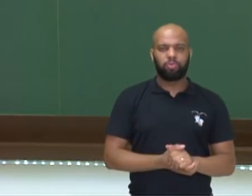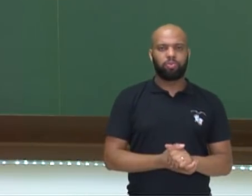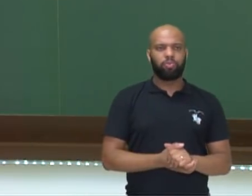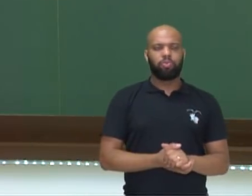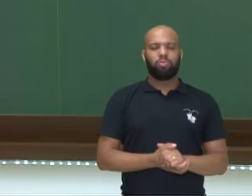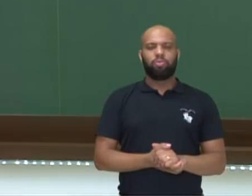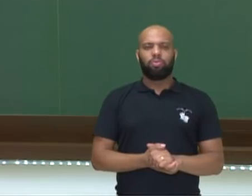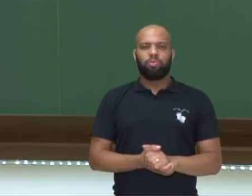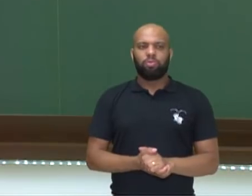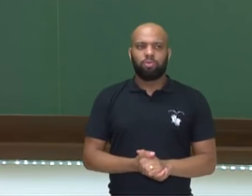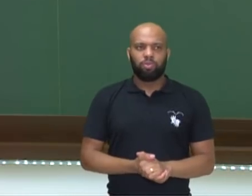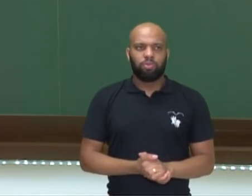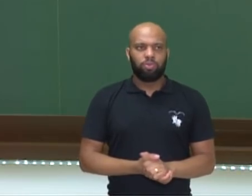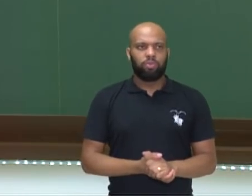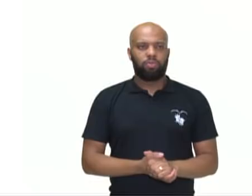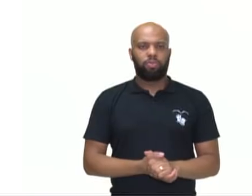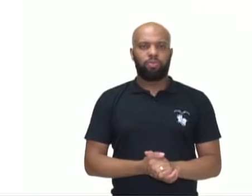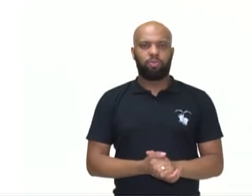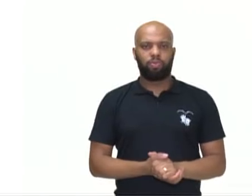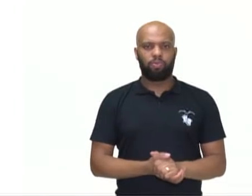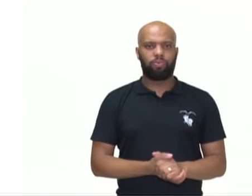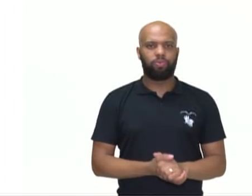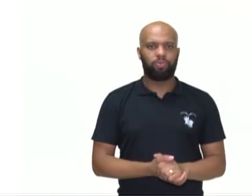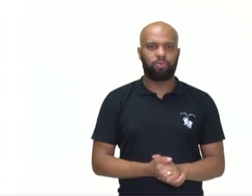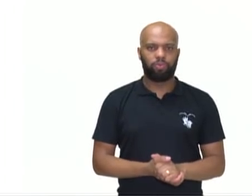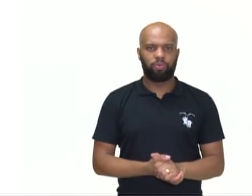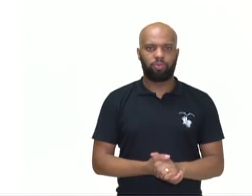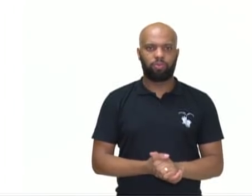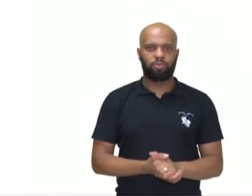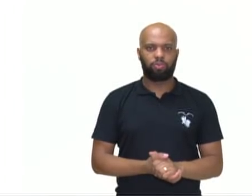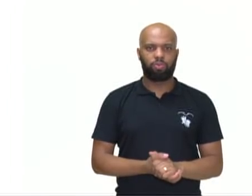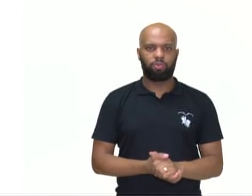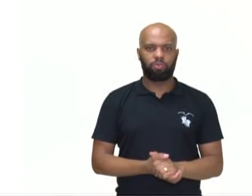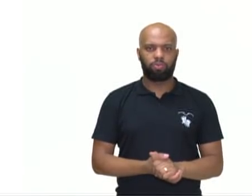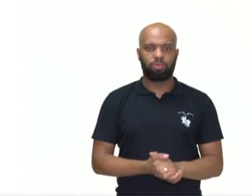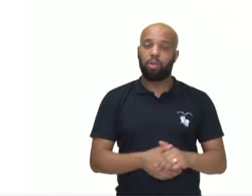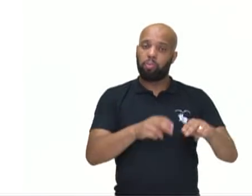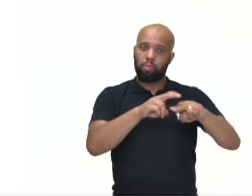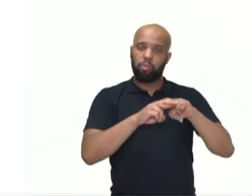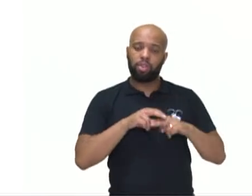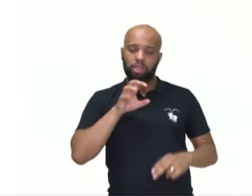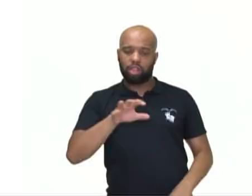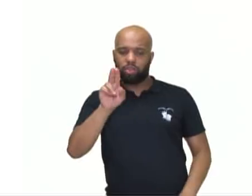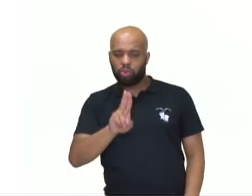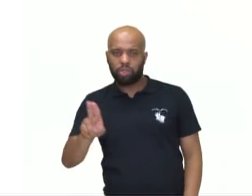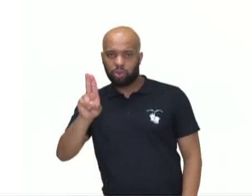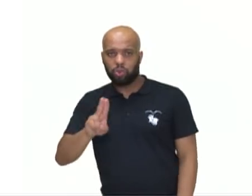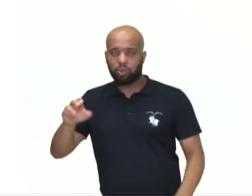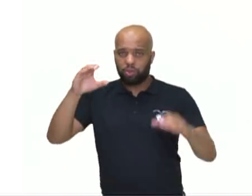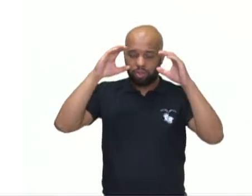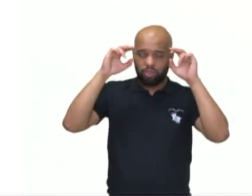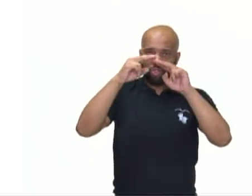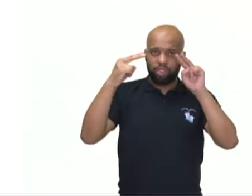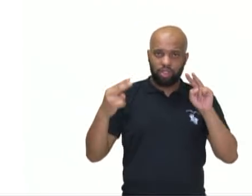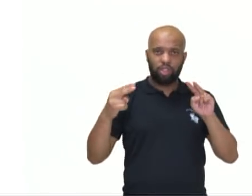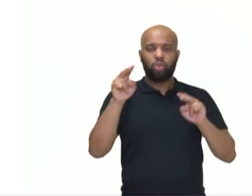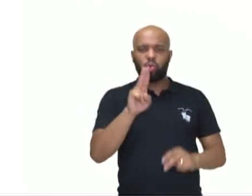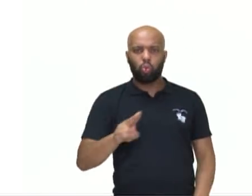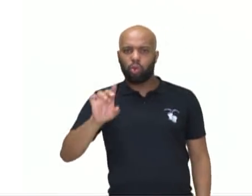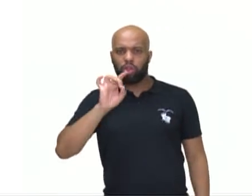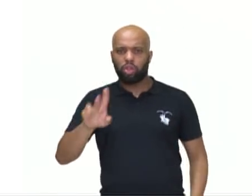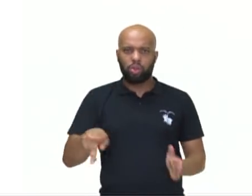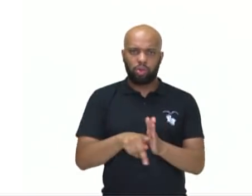quero fazer com vocês aí. O legal é que, devido a essas aplicações, a realidade virtual pode servir não só